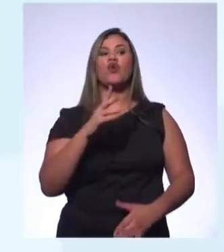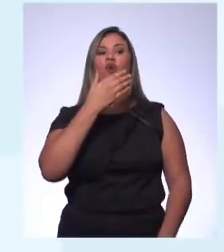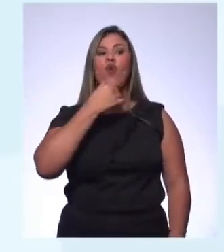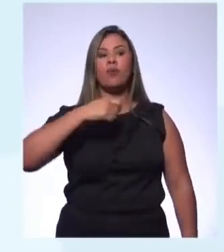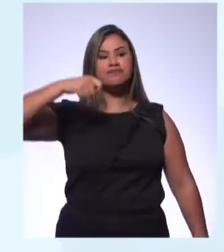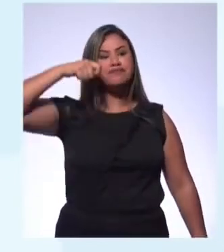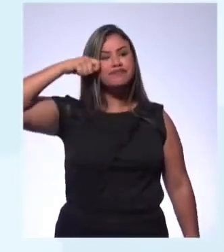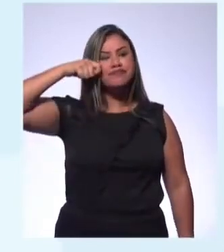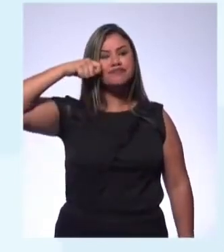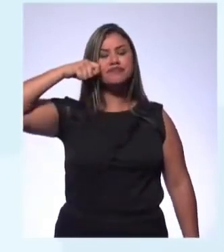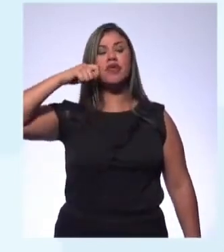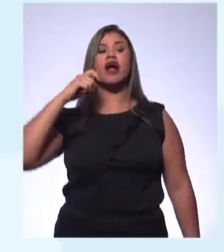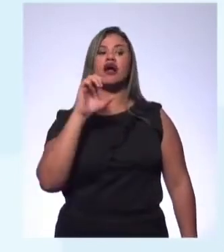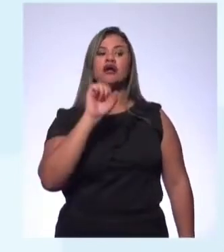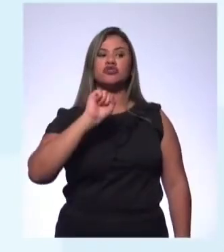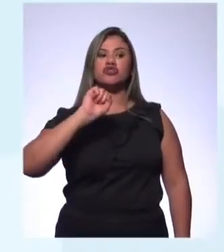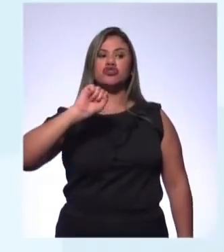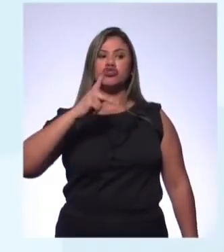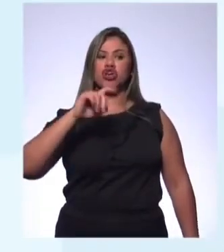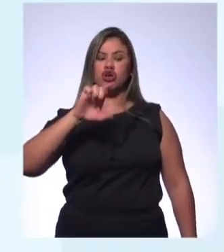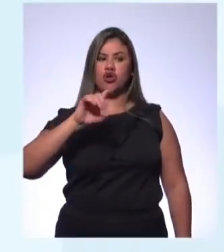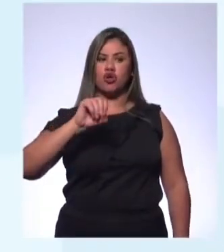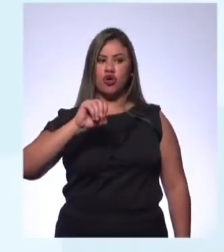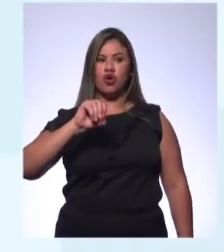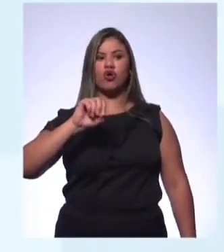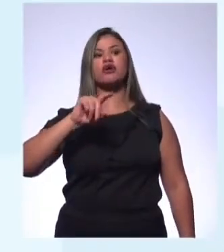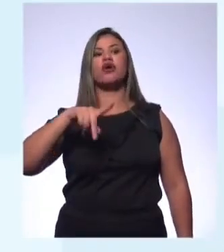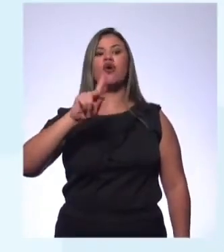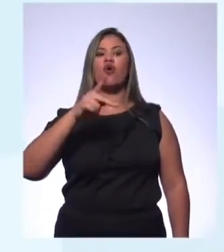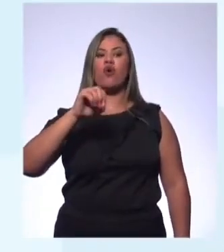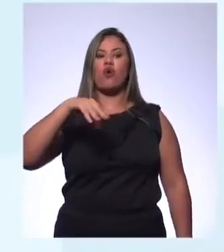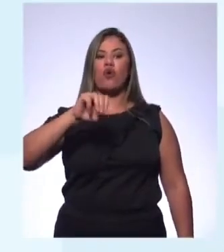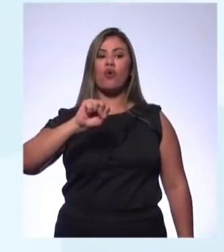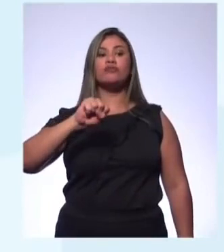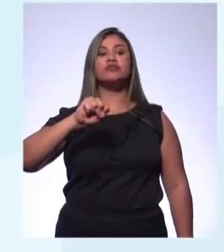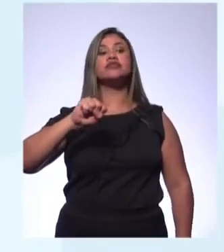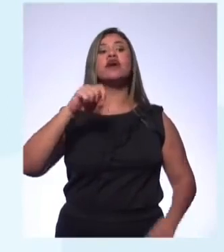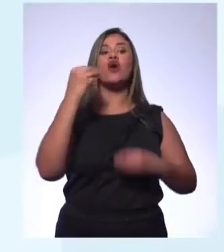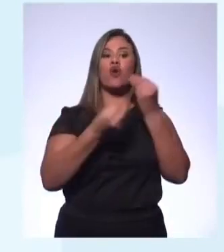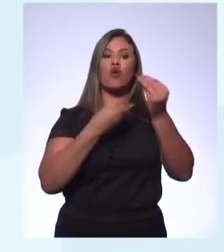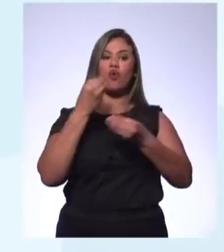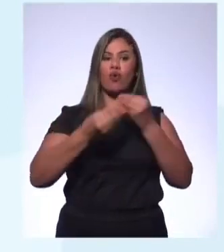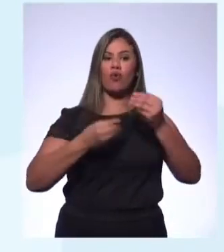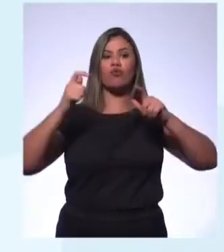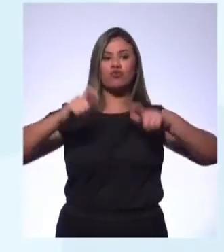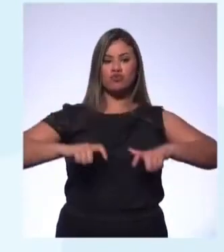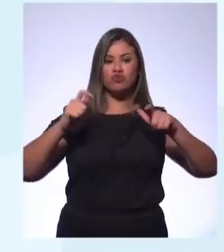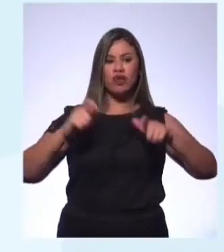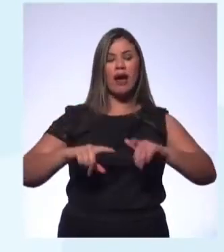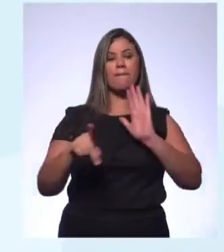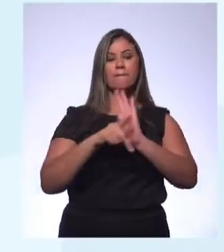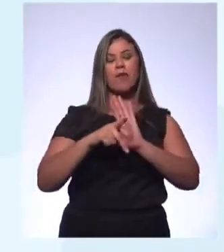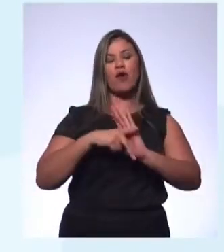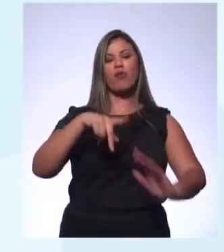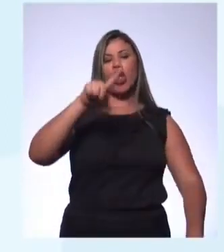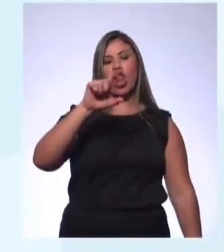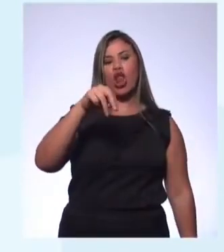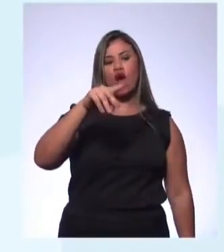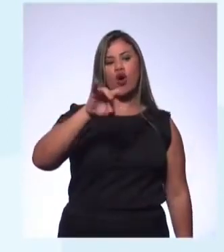como espaço. Então você tem lá uma personagem que ela é londrino, ela é